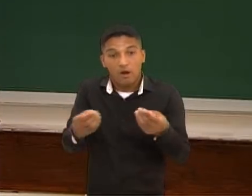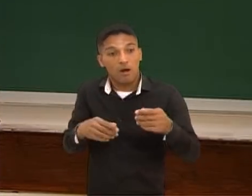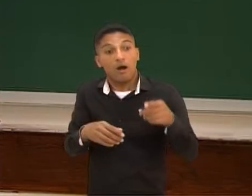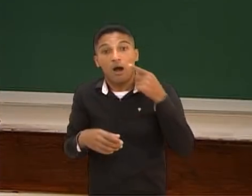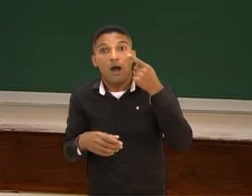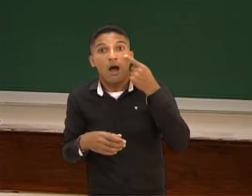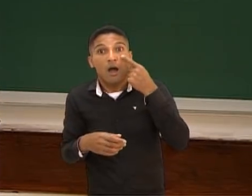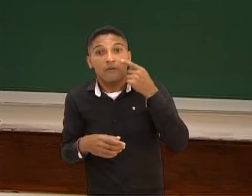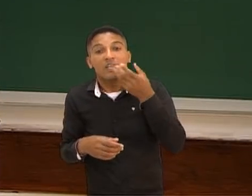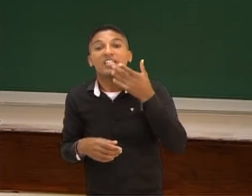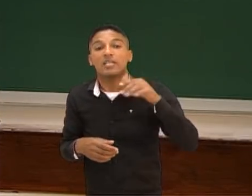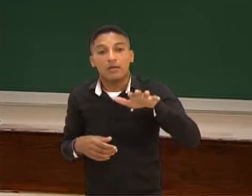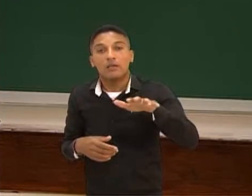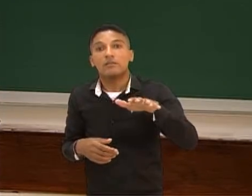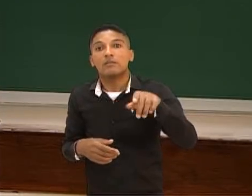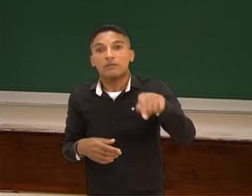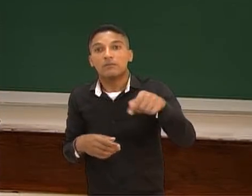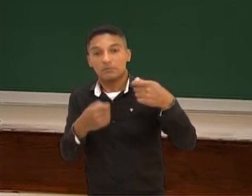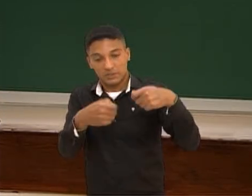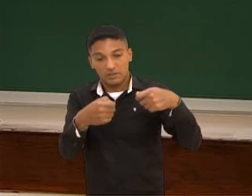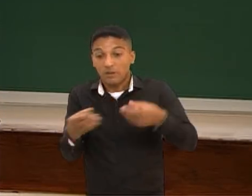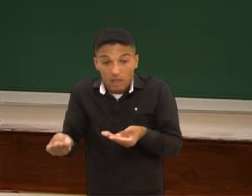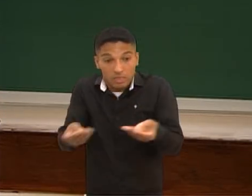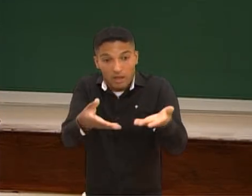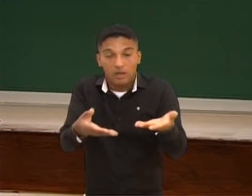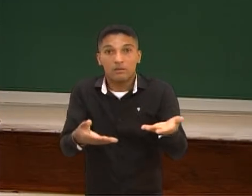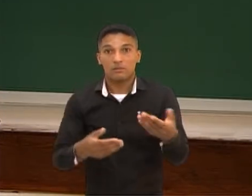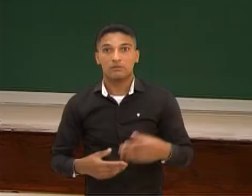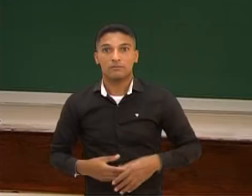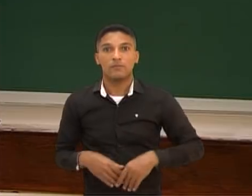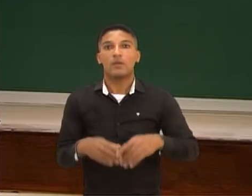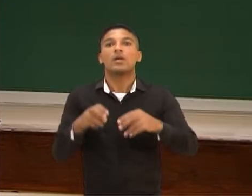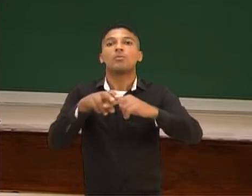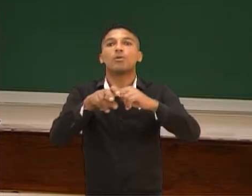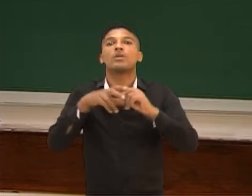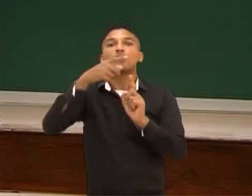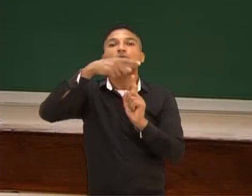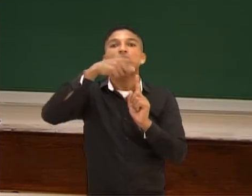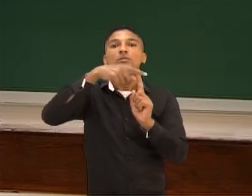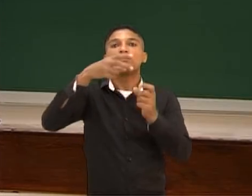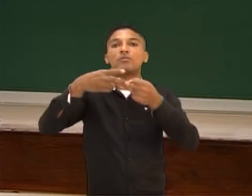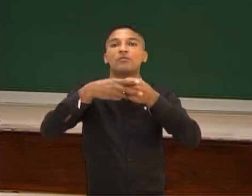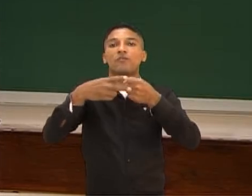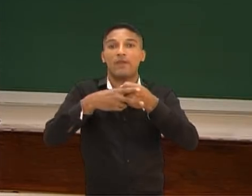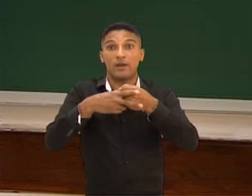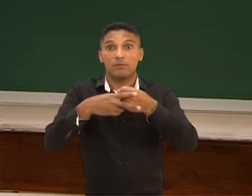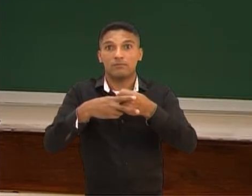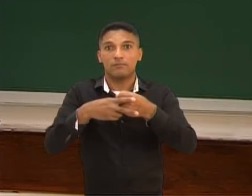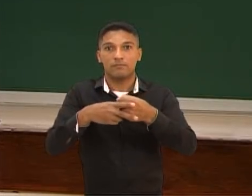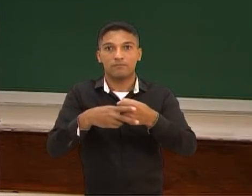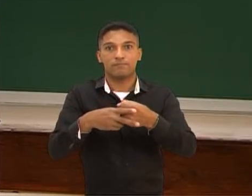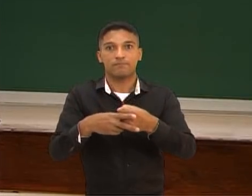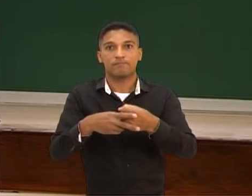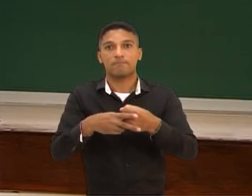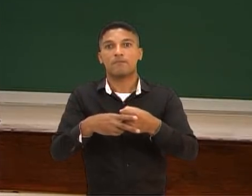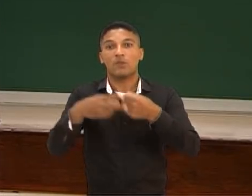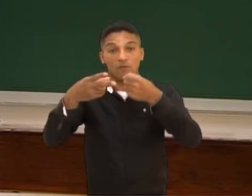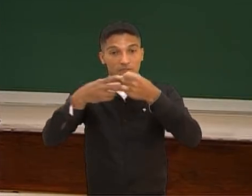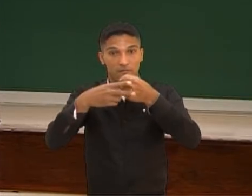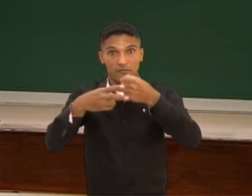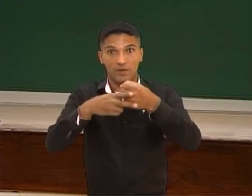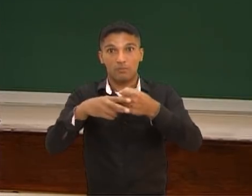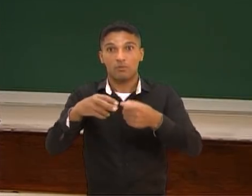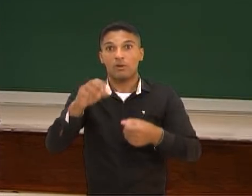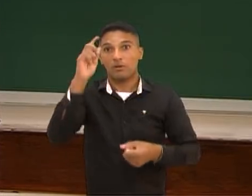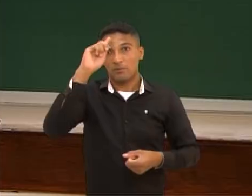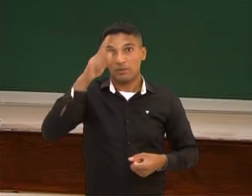verbo está no modo imperativo afirmativo. Lembram que o modo imperativo afirmativo, ele não é conjugado na primeira pessoa do singular, no eu.